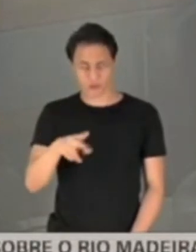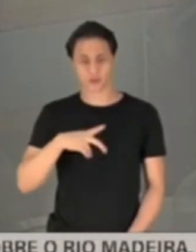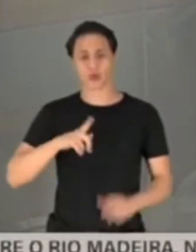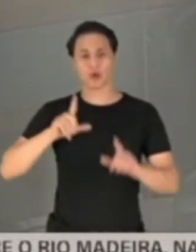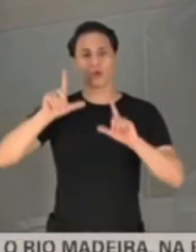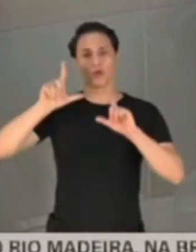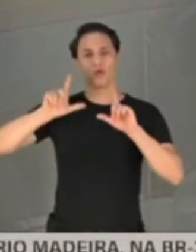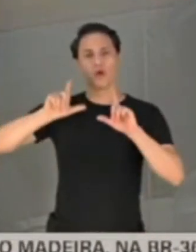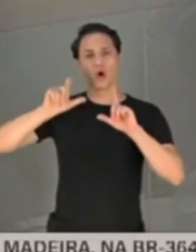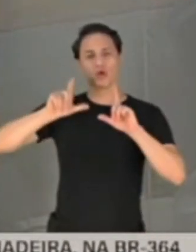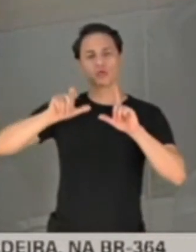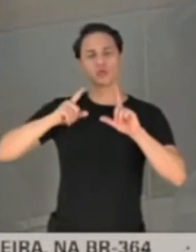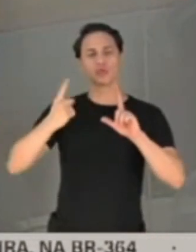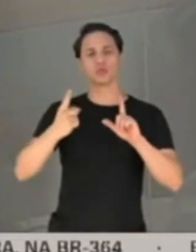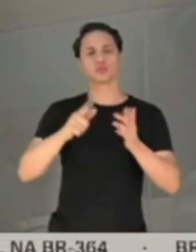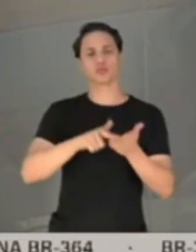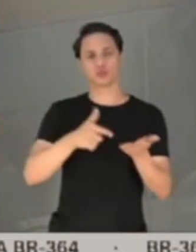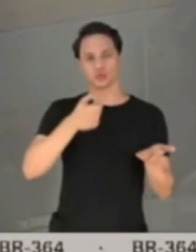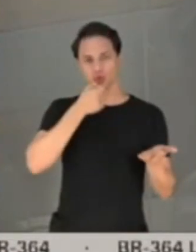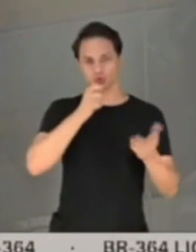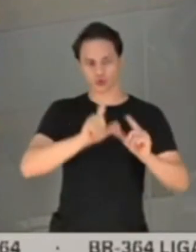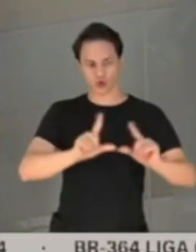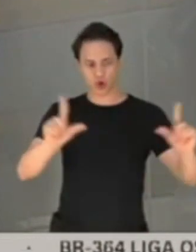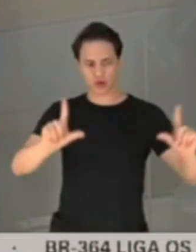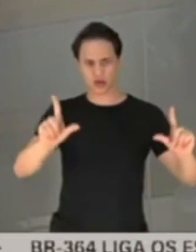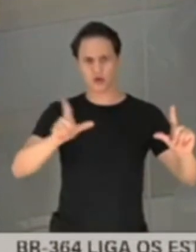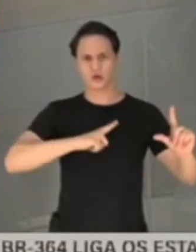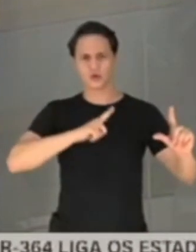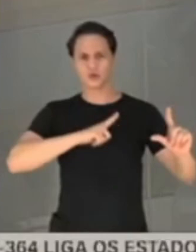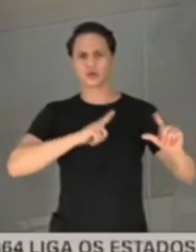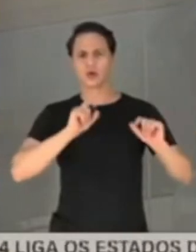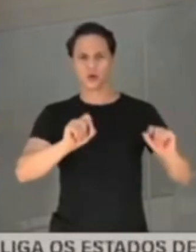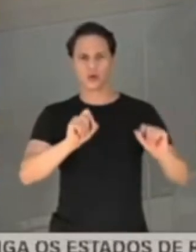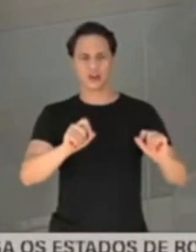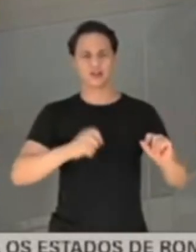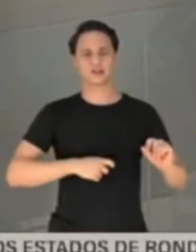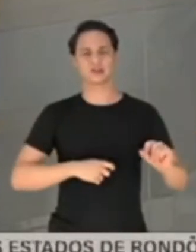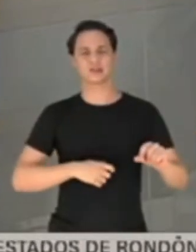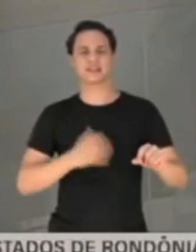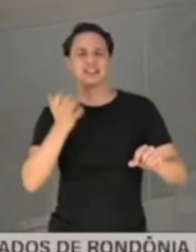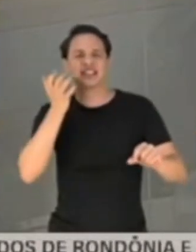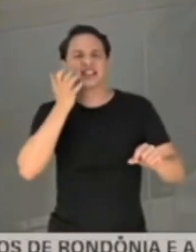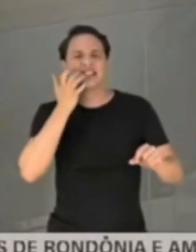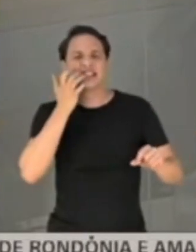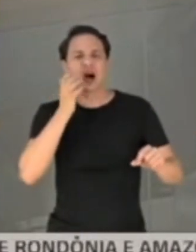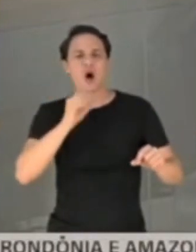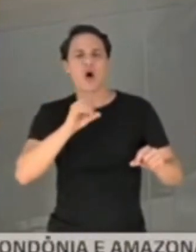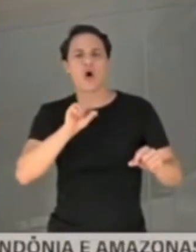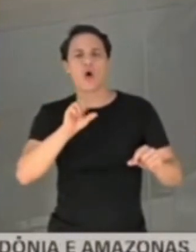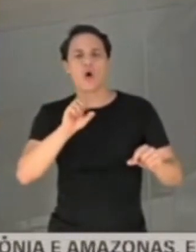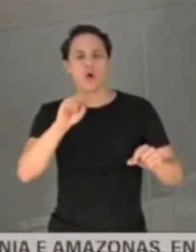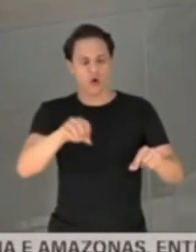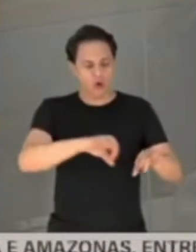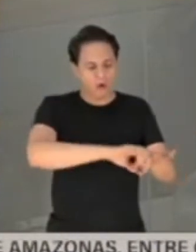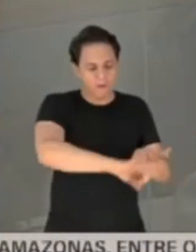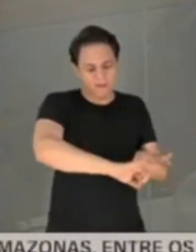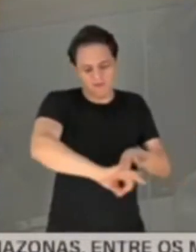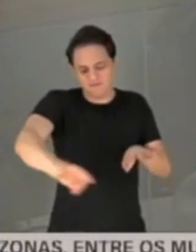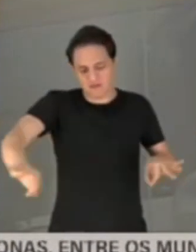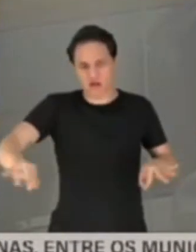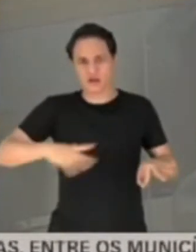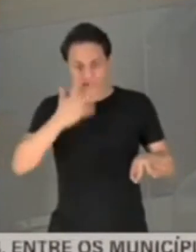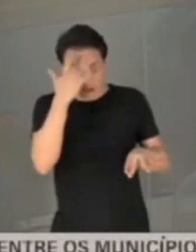de um jornal onde um bocado de carcaça de osso e umas pessoas querendo levar aquilo ali, que